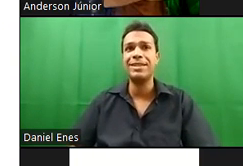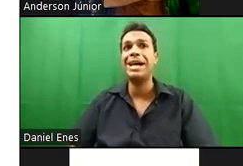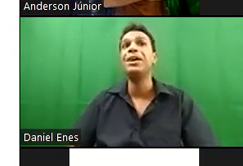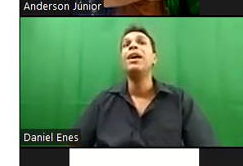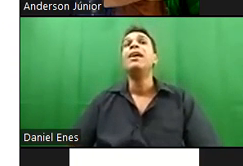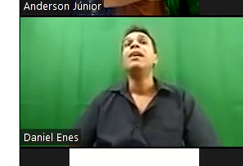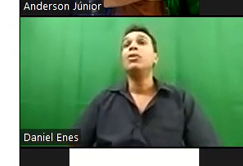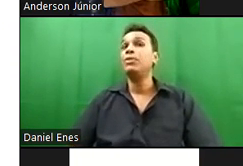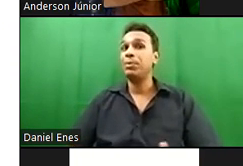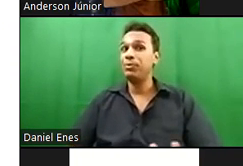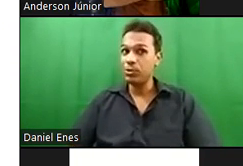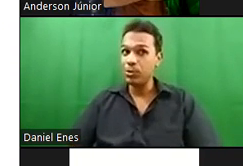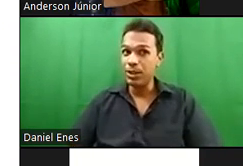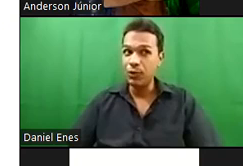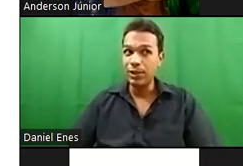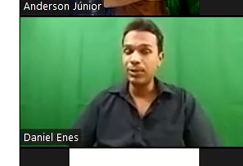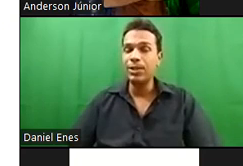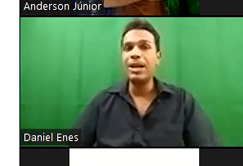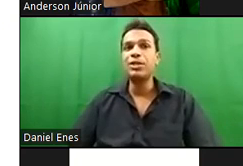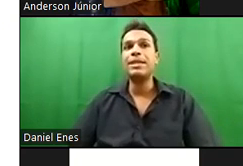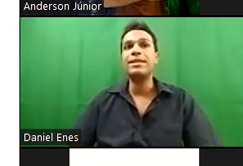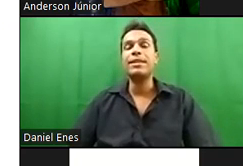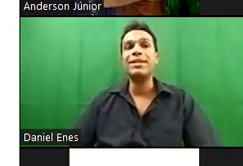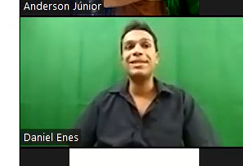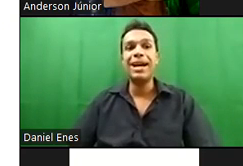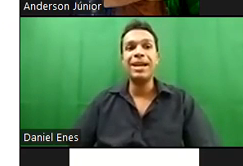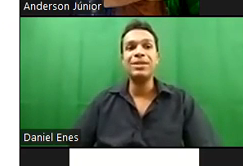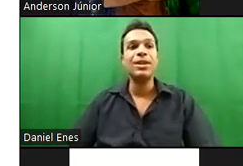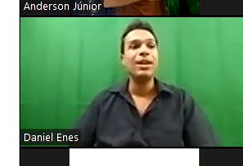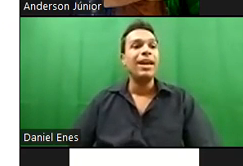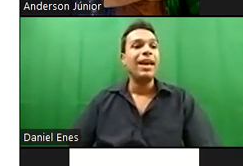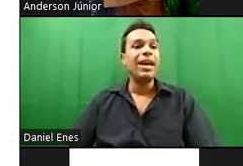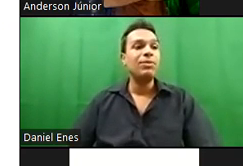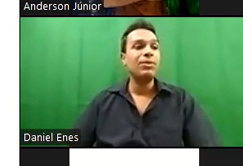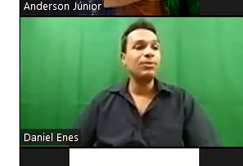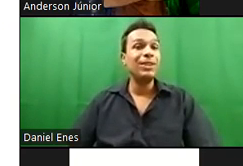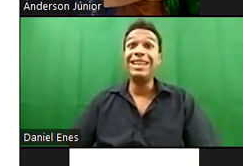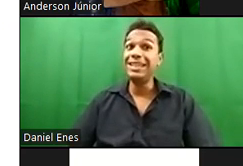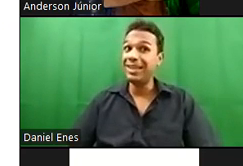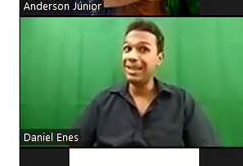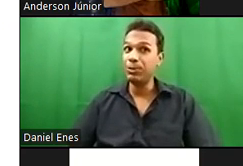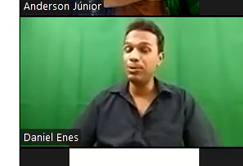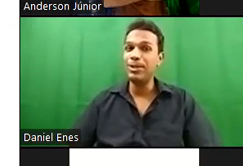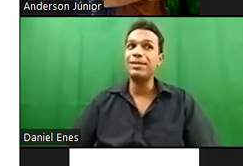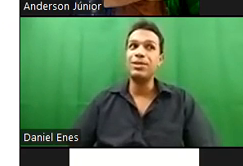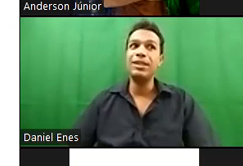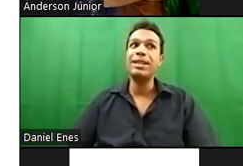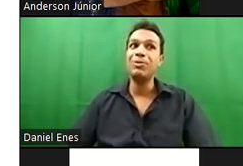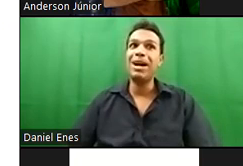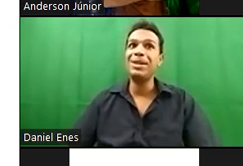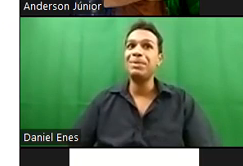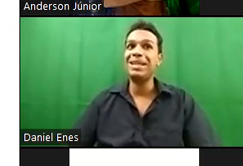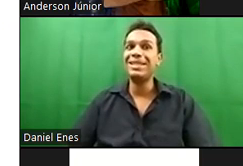de sinais, vão ver professores falando linguagem brasileira de sinais, vão ver literaturas